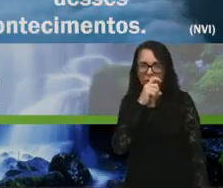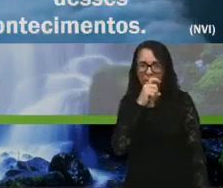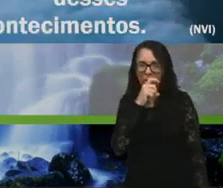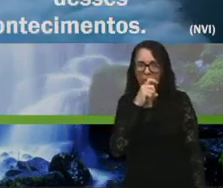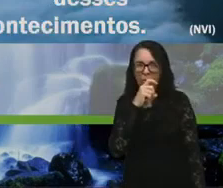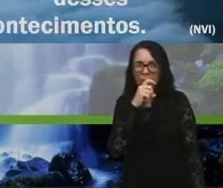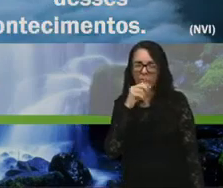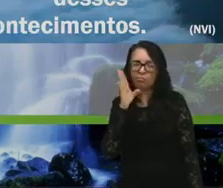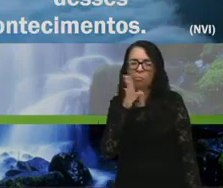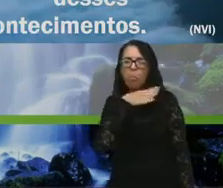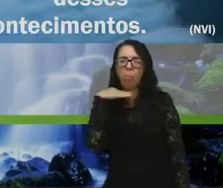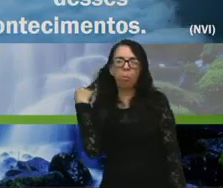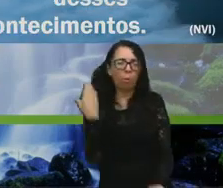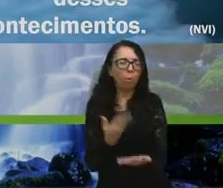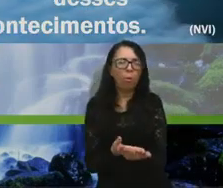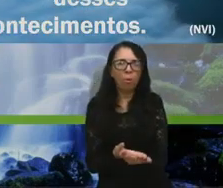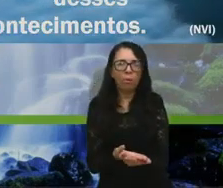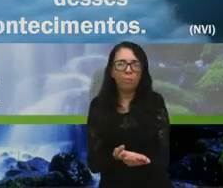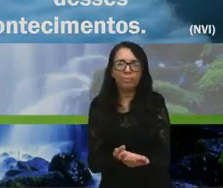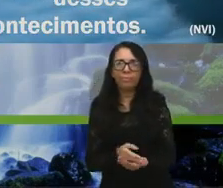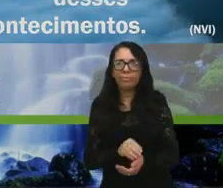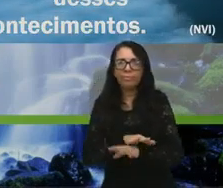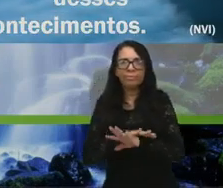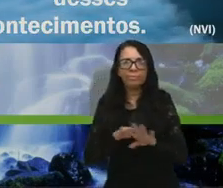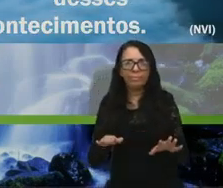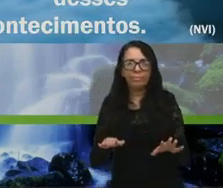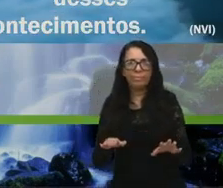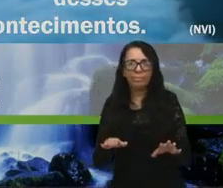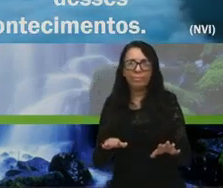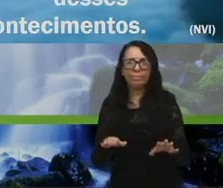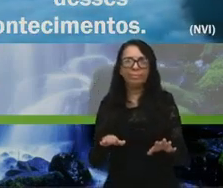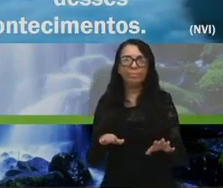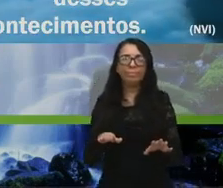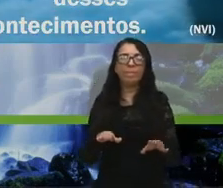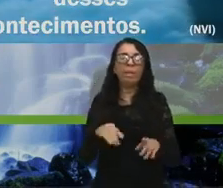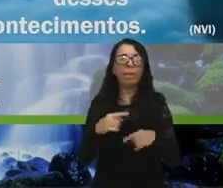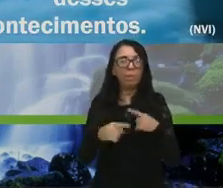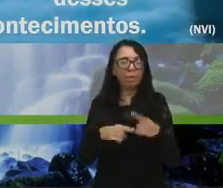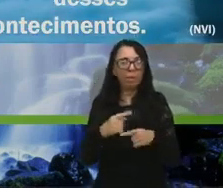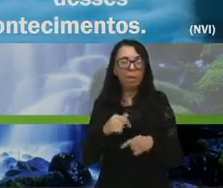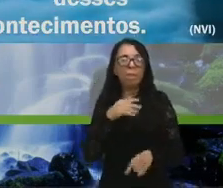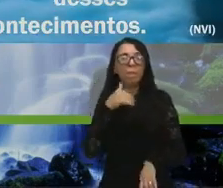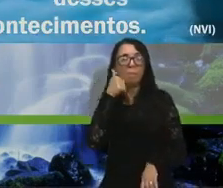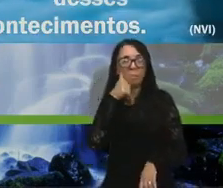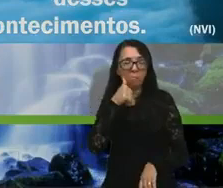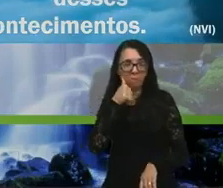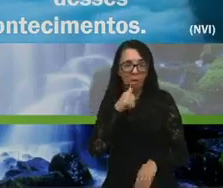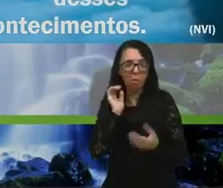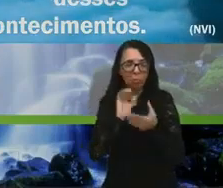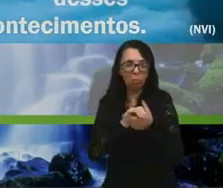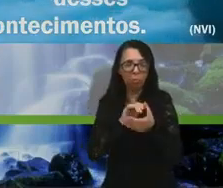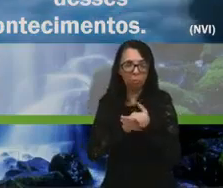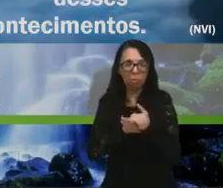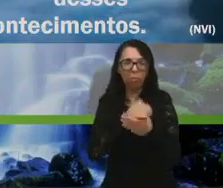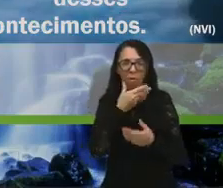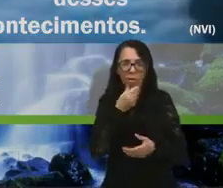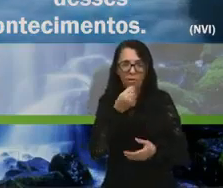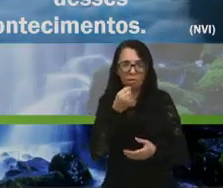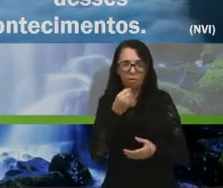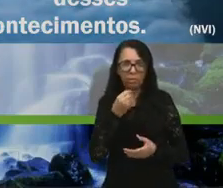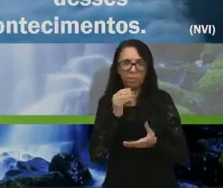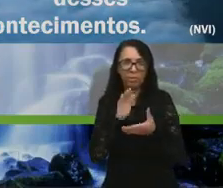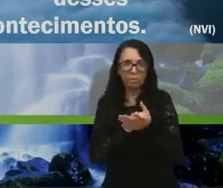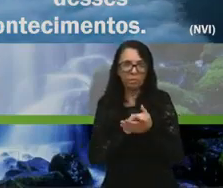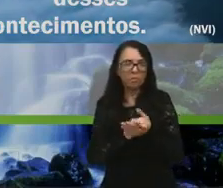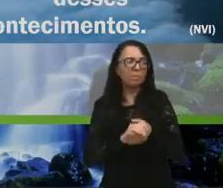toda a igreja e de todos os que ouviram falar desses acontecimentos. É